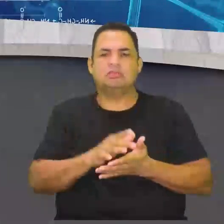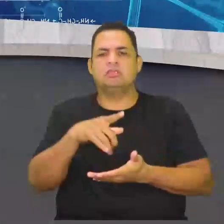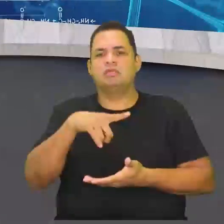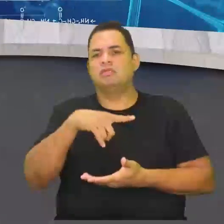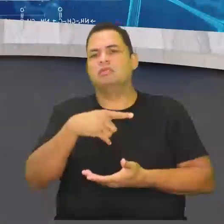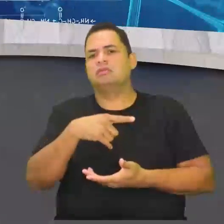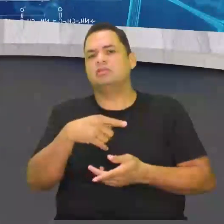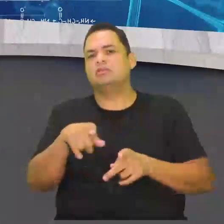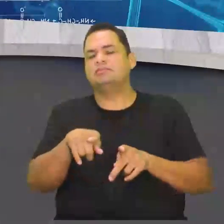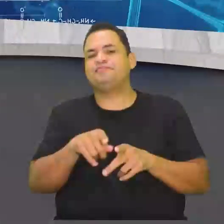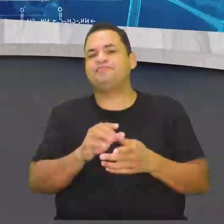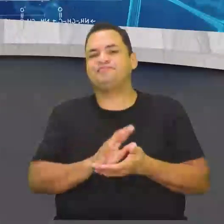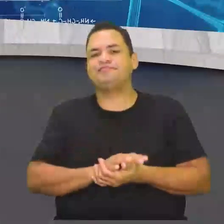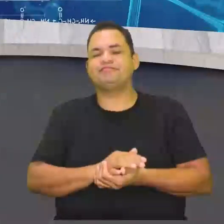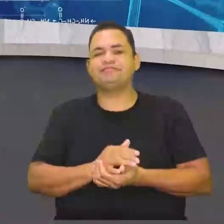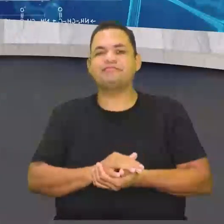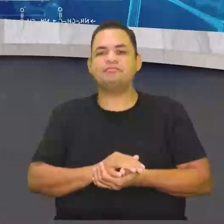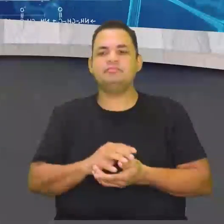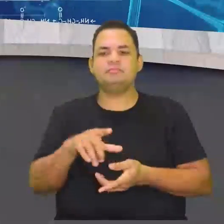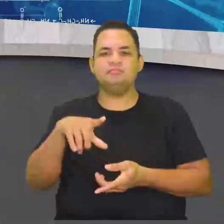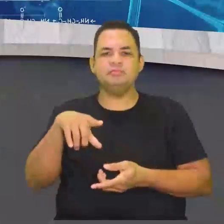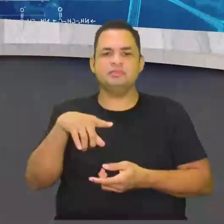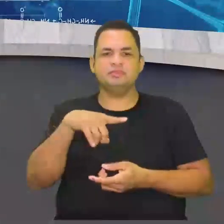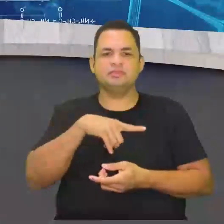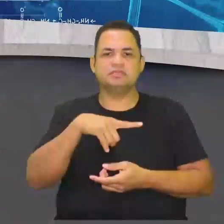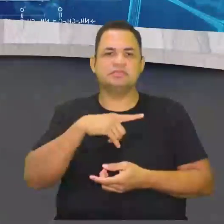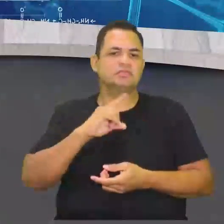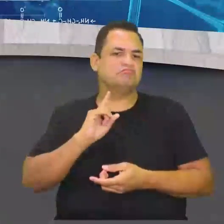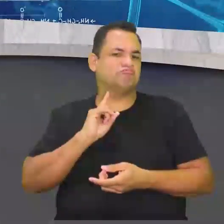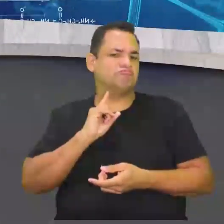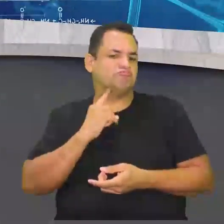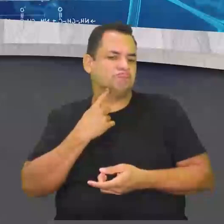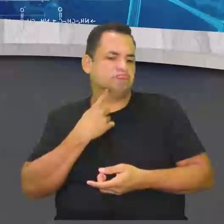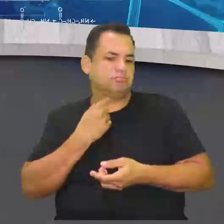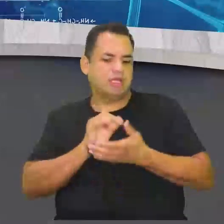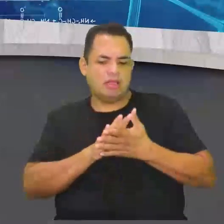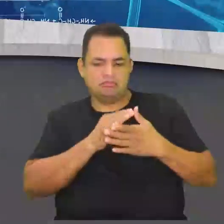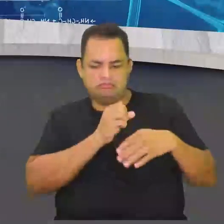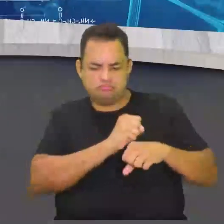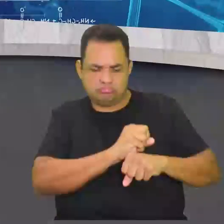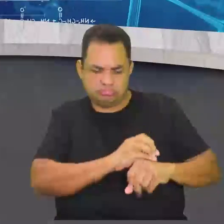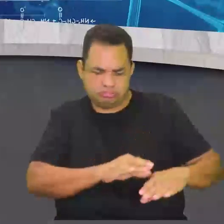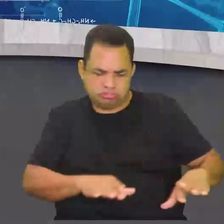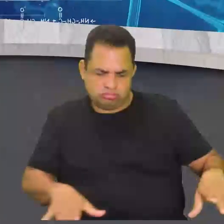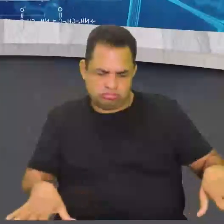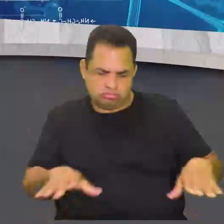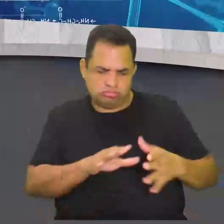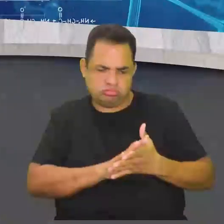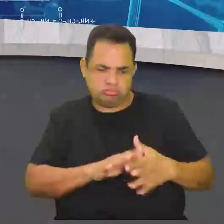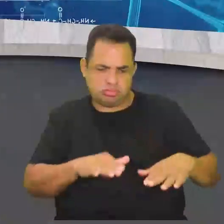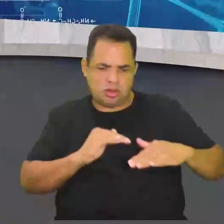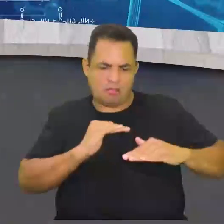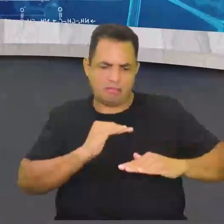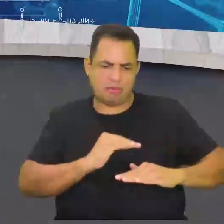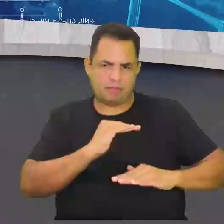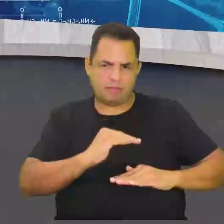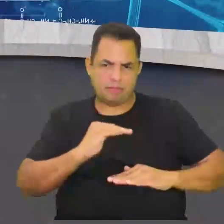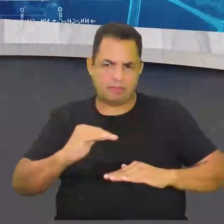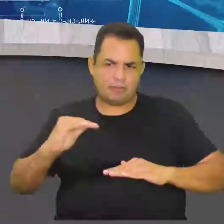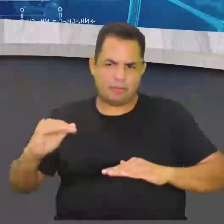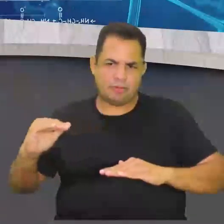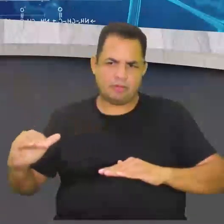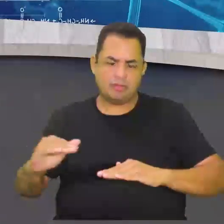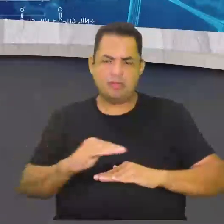outro, que não é menos preocupante, nós temos a contaminação do solo e da água fluvial, né, dos lençóis